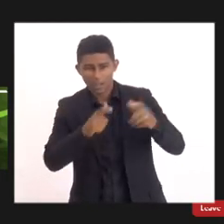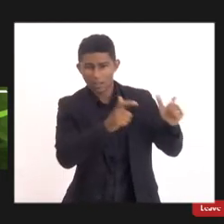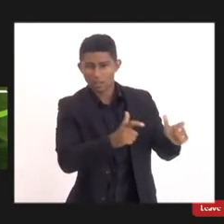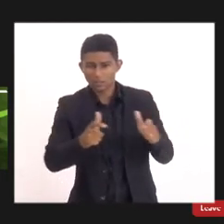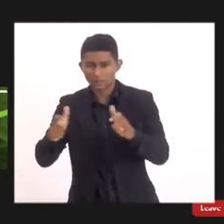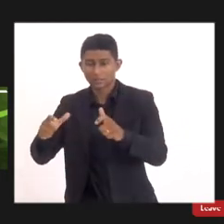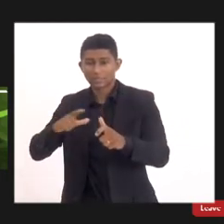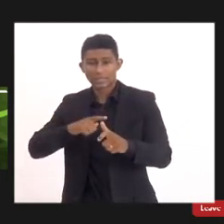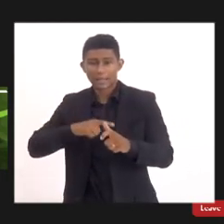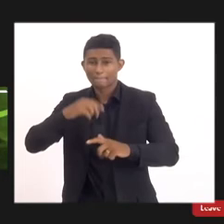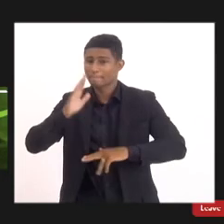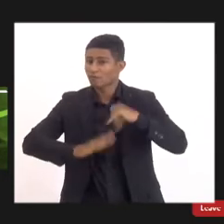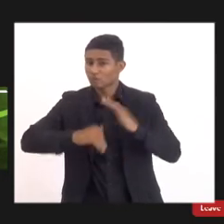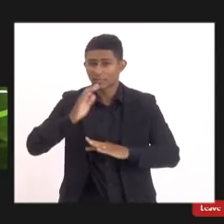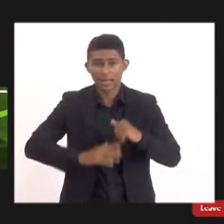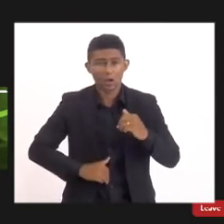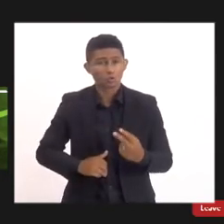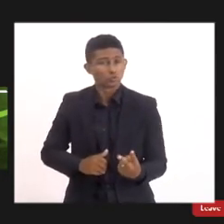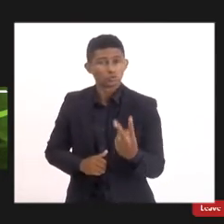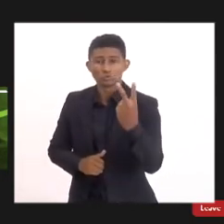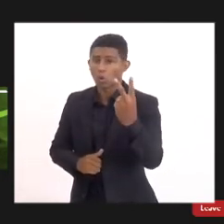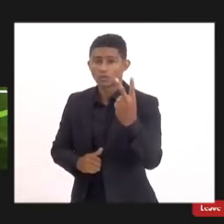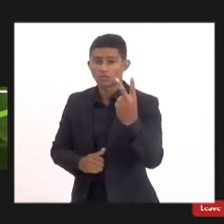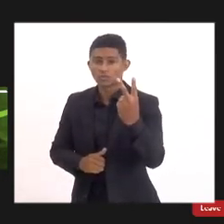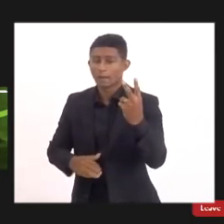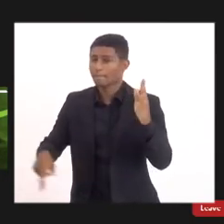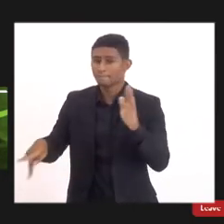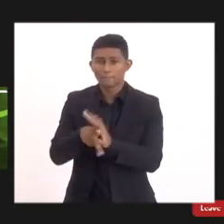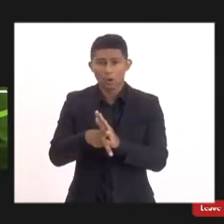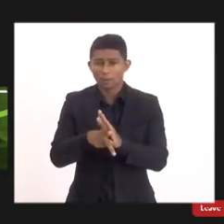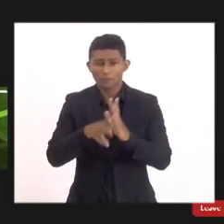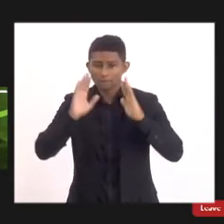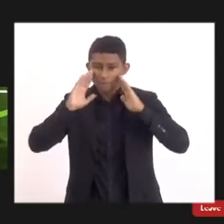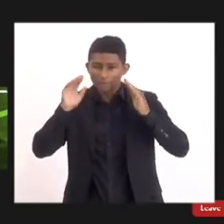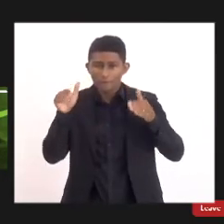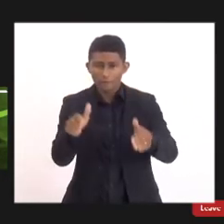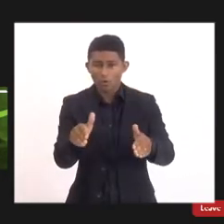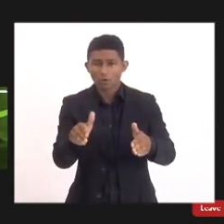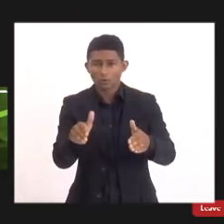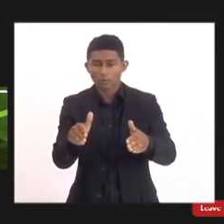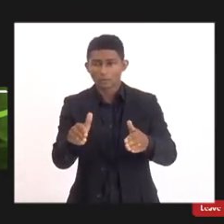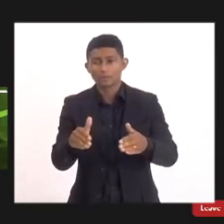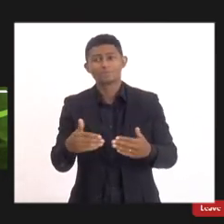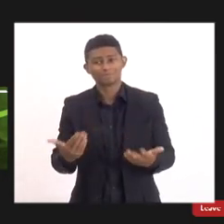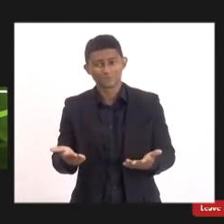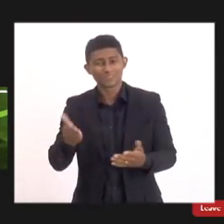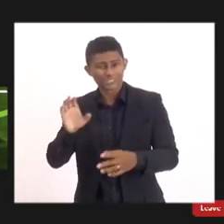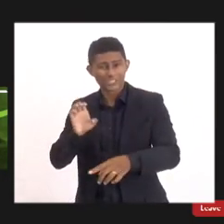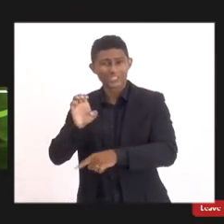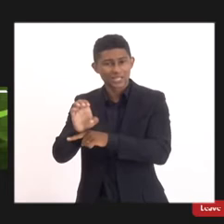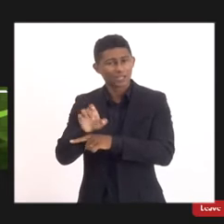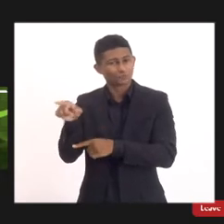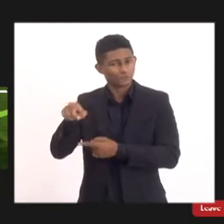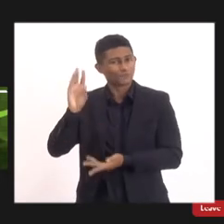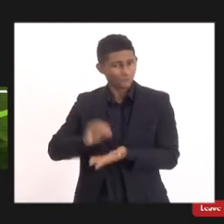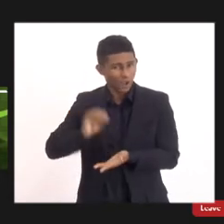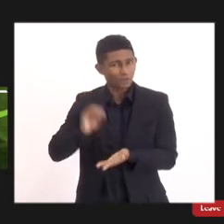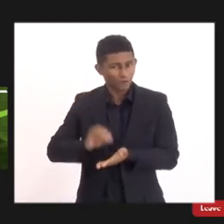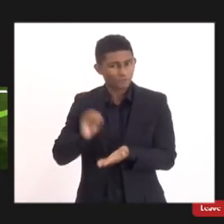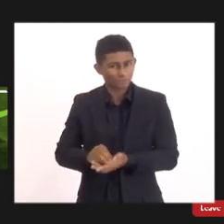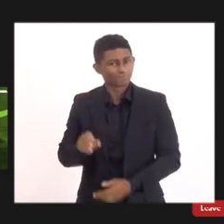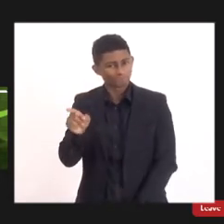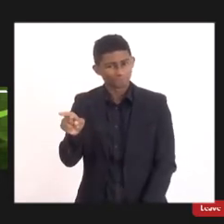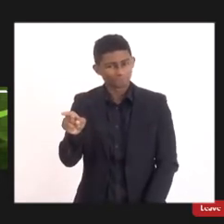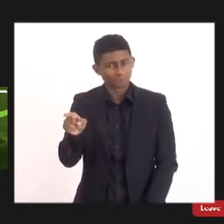né, que é o Núcleo de Apoio Especializado, né, e realmente é uma coisa que o Estado deixa muito a desejar, e é